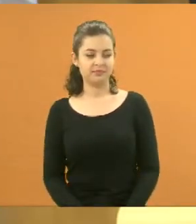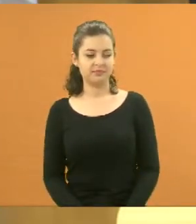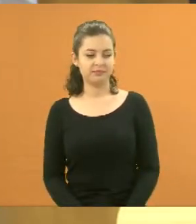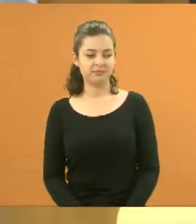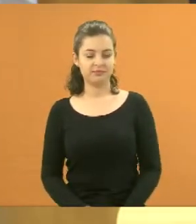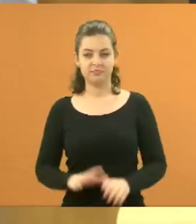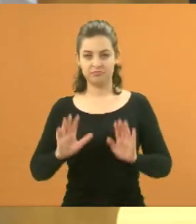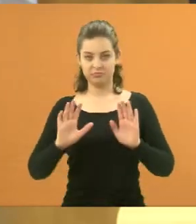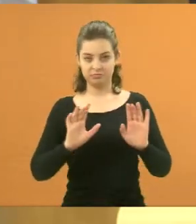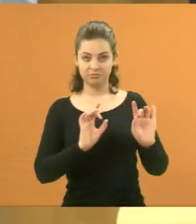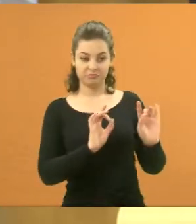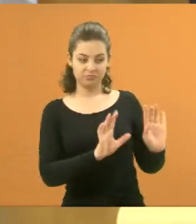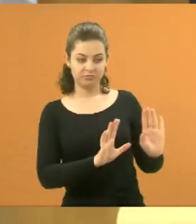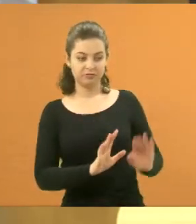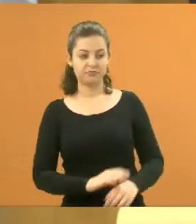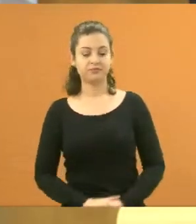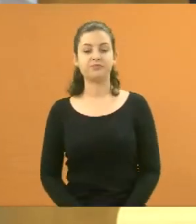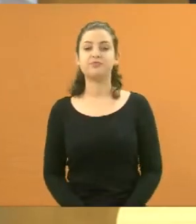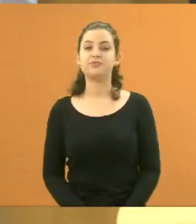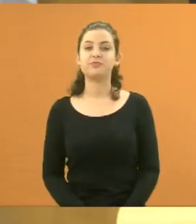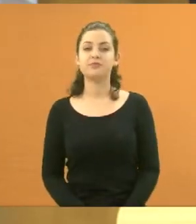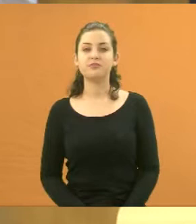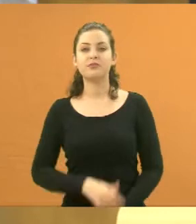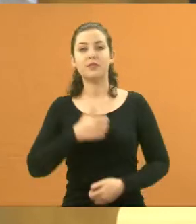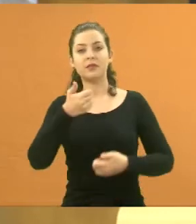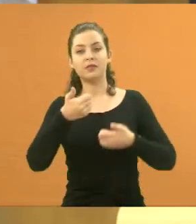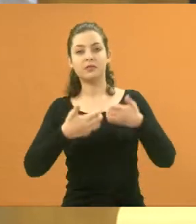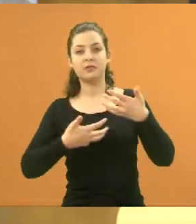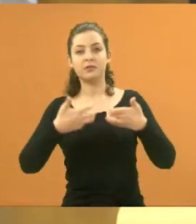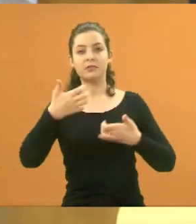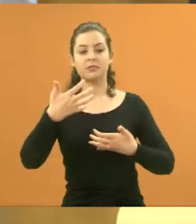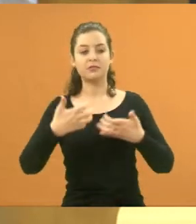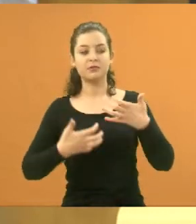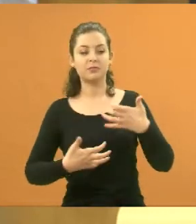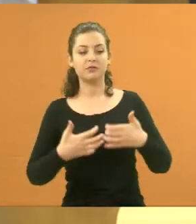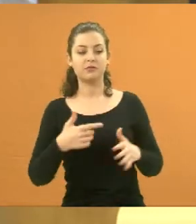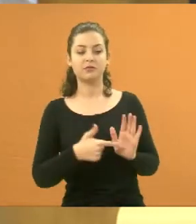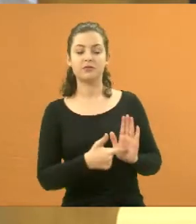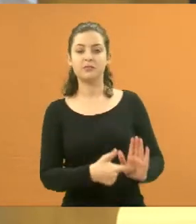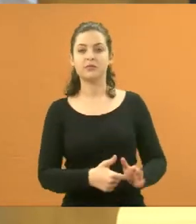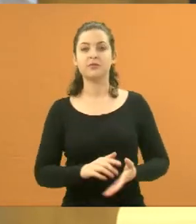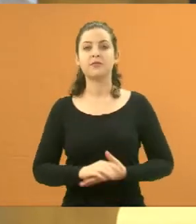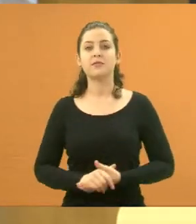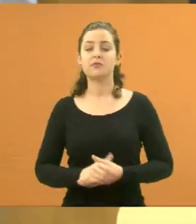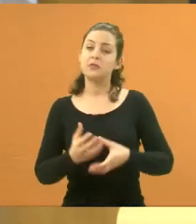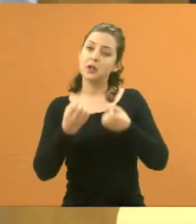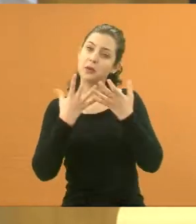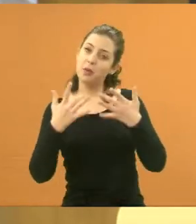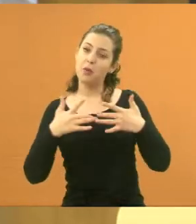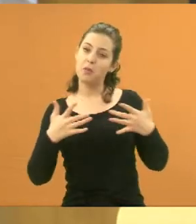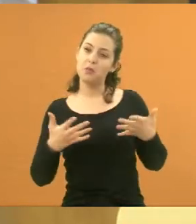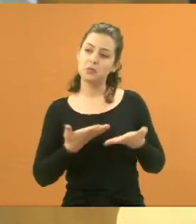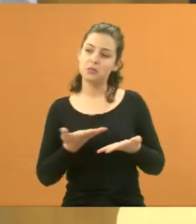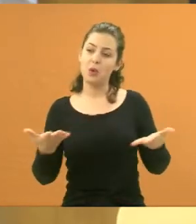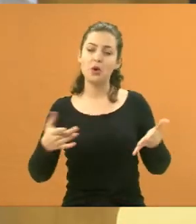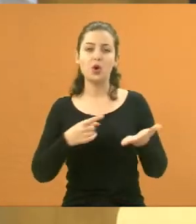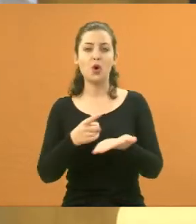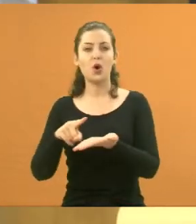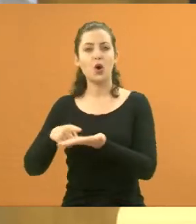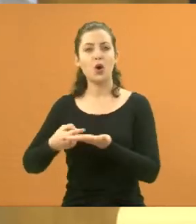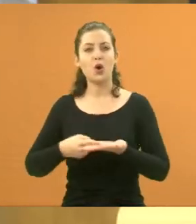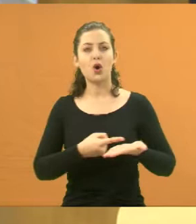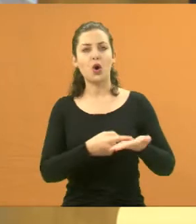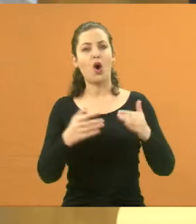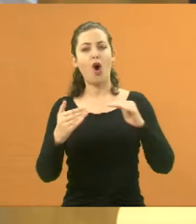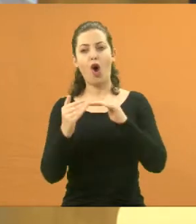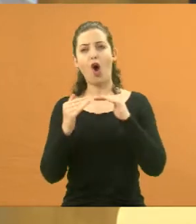Tá aí. Então, a gente falando, aqui nós não estamos falando, nós estamos mostrando. Que bom que nós tomamos essa atitude. Acho que a gente está sendo